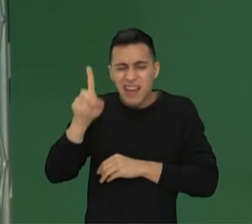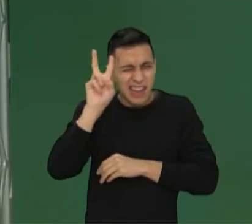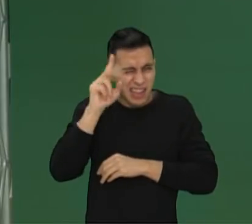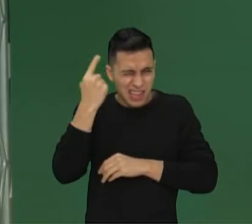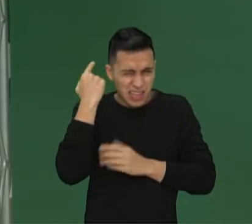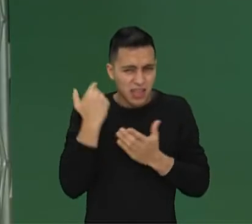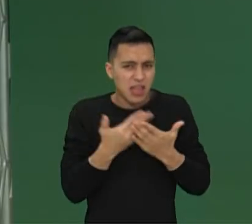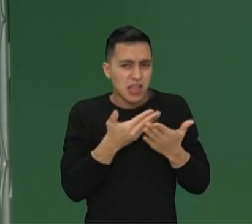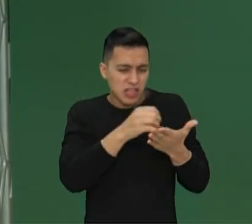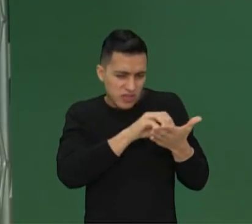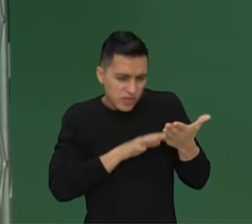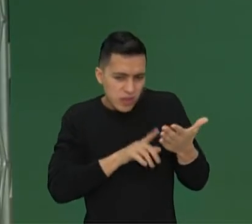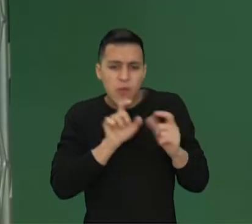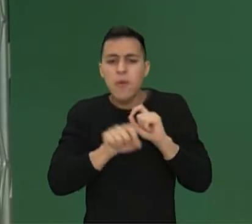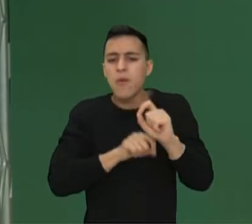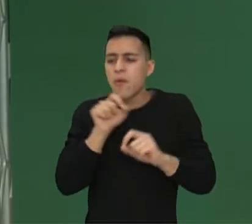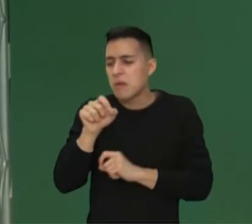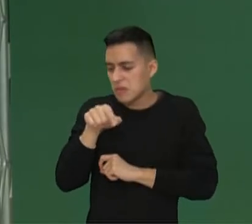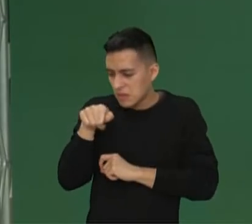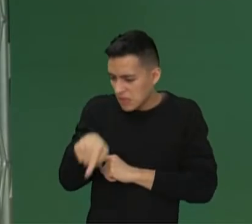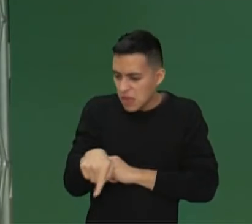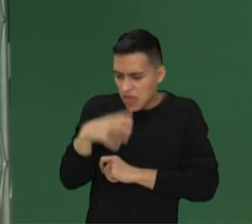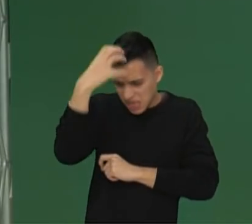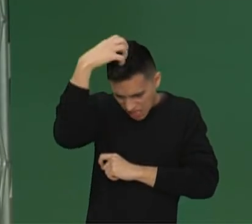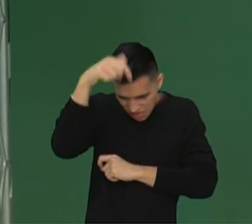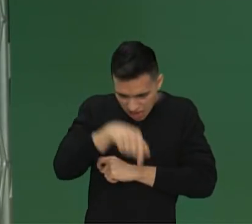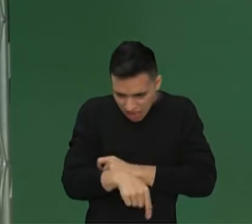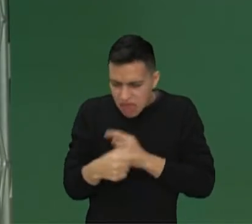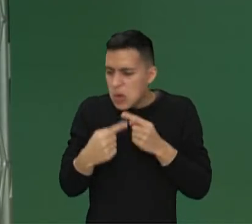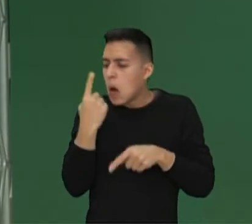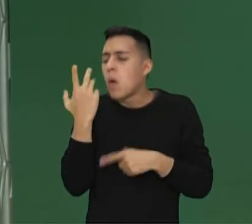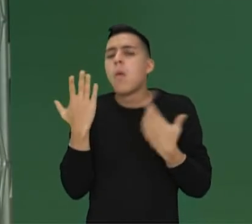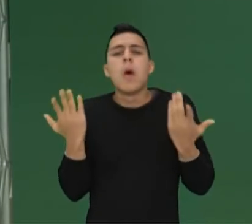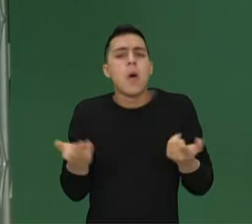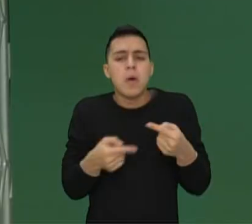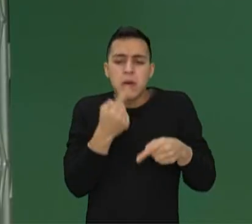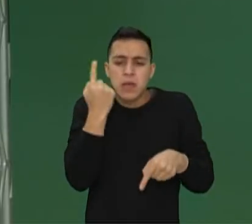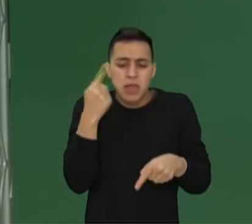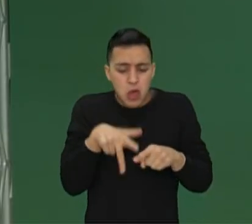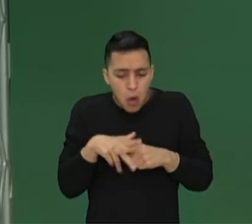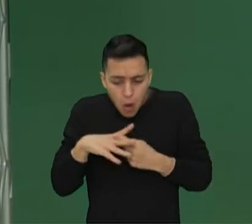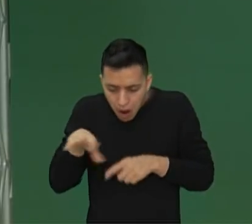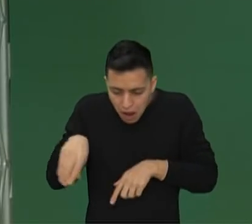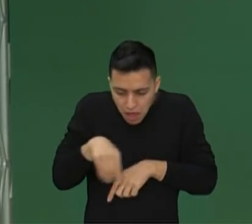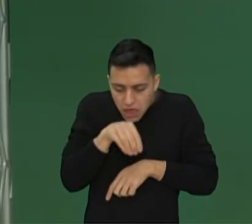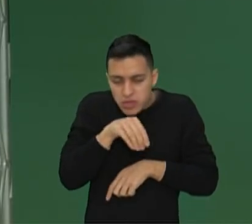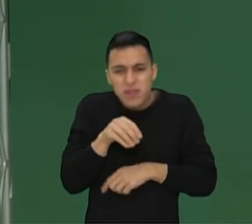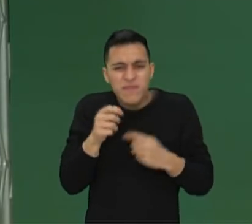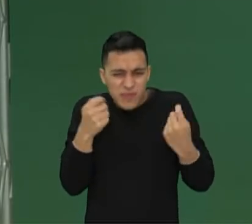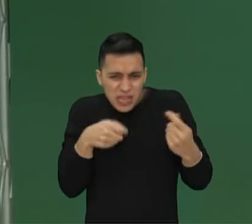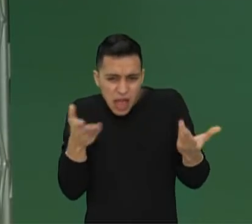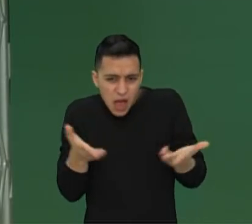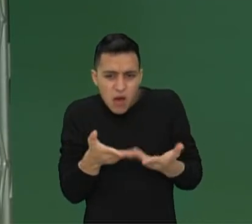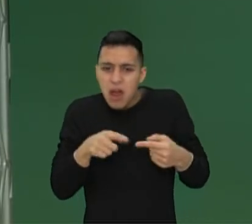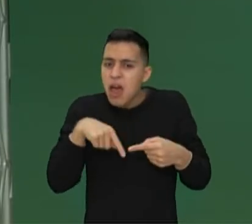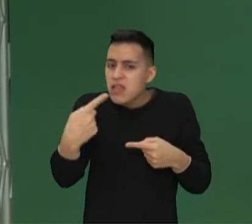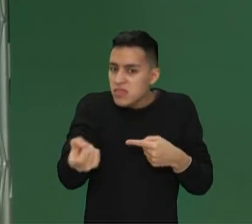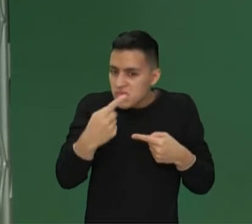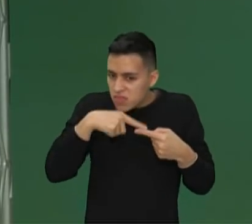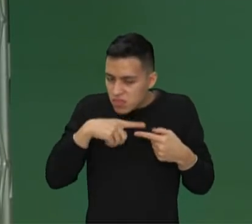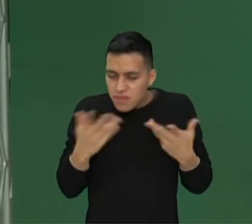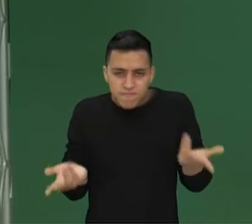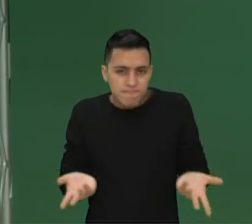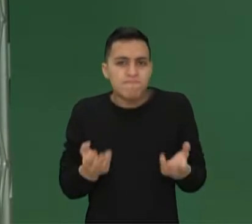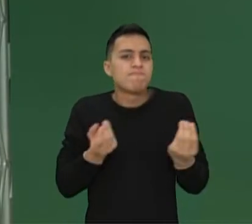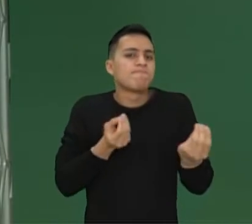uma atividade. Do lance do rei, um lance irregular. Corrijo, não corrijo, preciso fazer agora, não preciso, posso fazer na